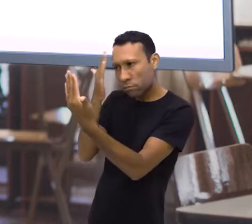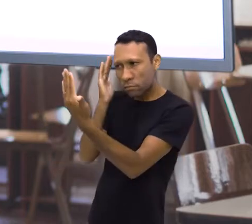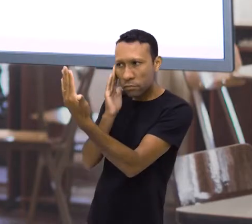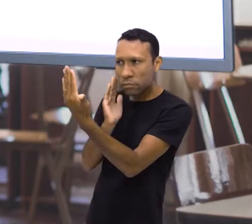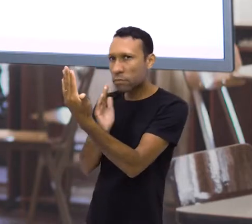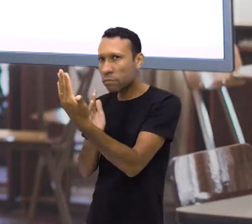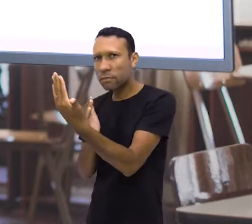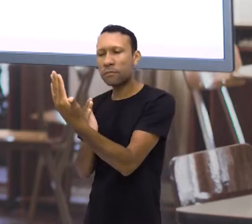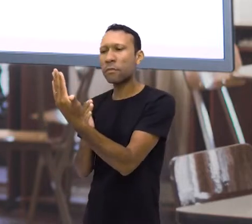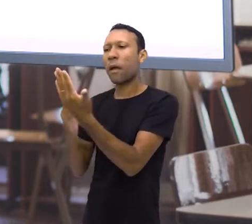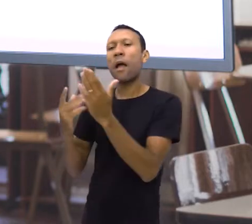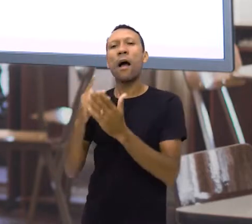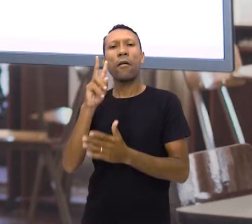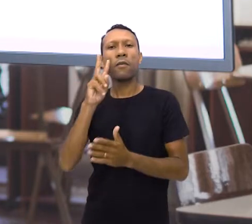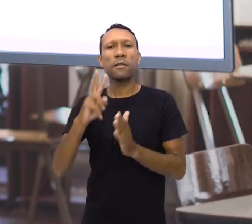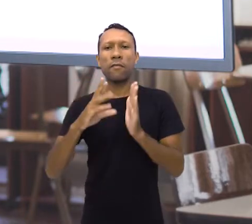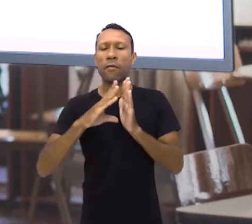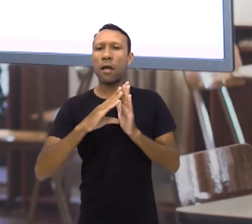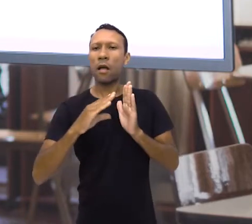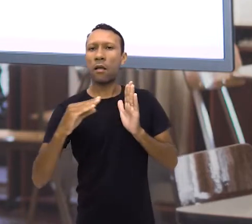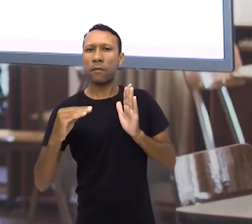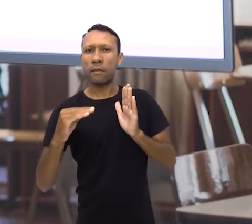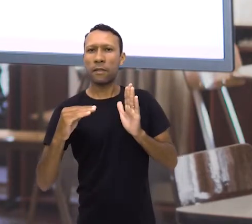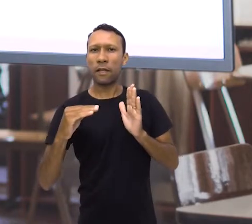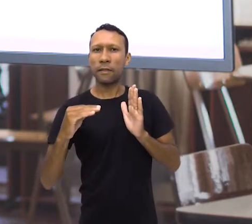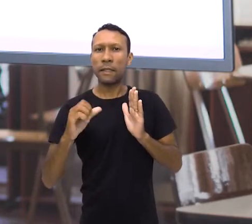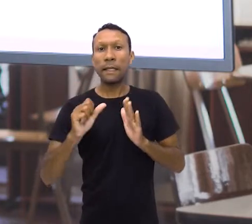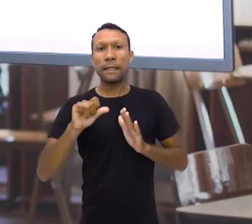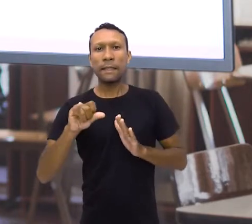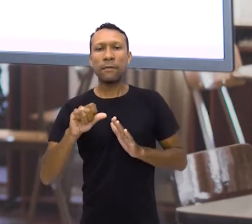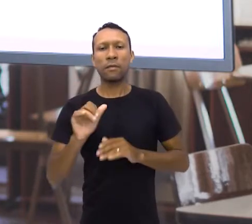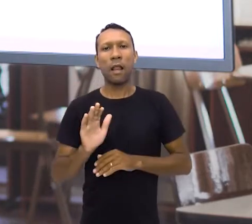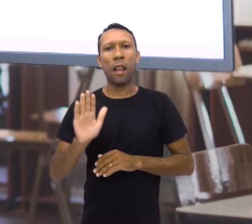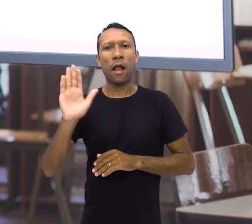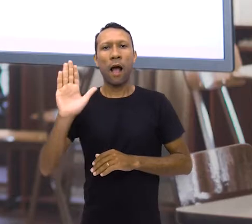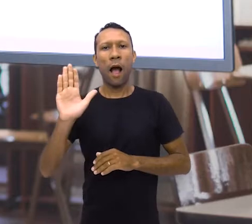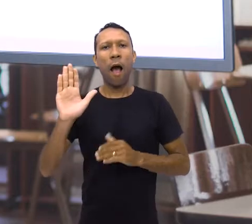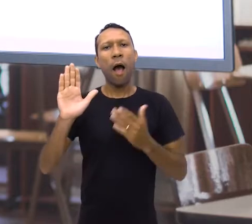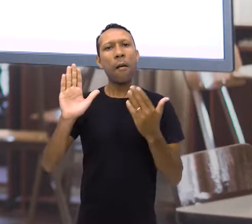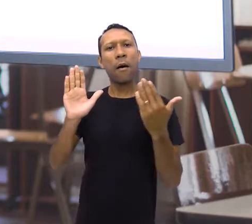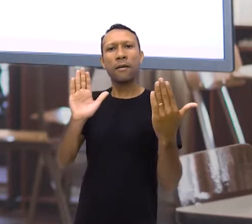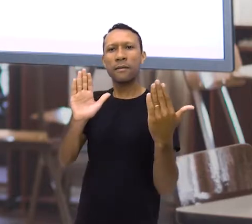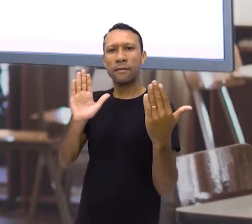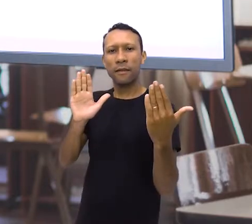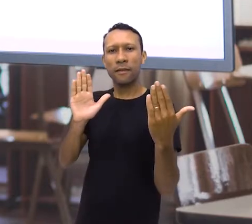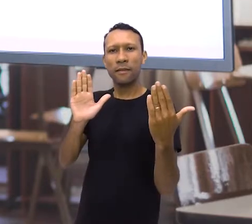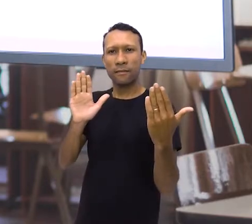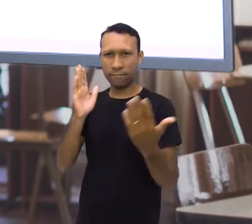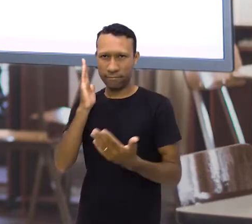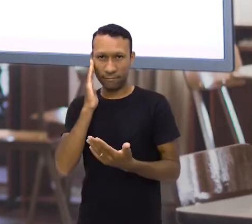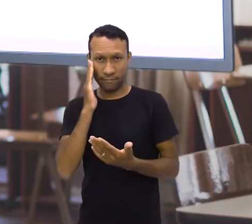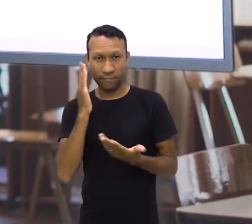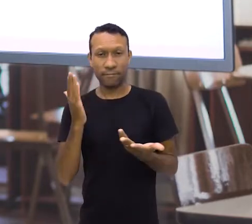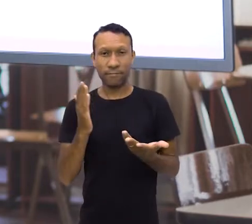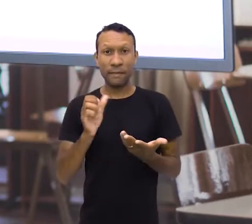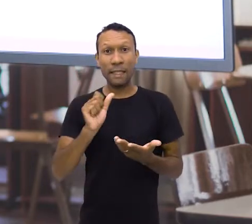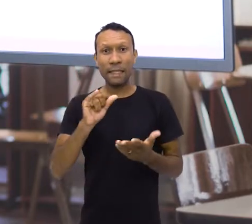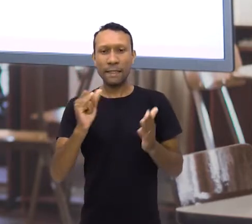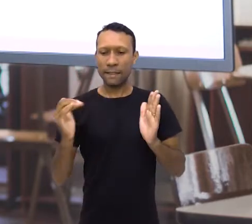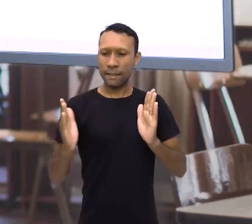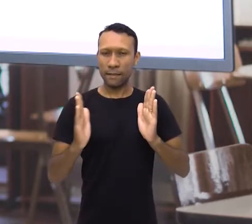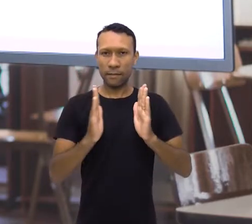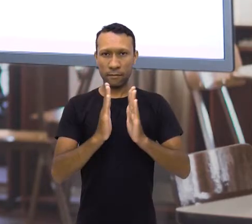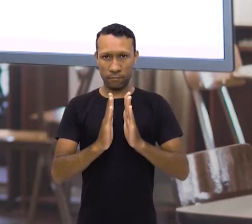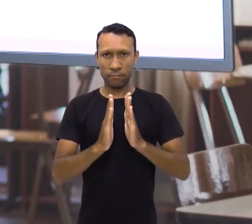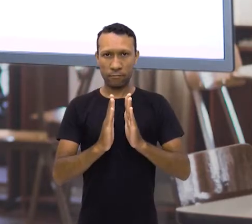espelho, você está vendo a simetria da sua pessoa. Se você levanta a mão direita, a imagem levanta a mão esquerda. Quando sobrepostas,